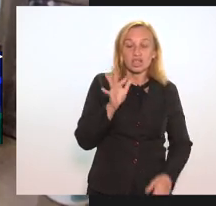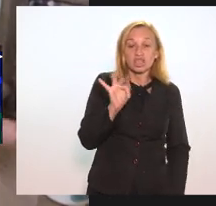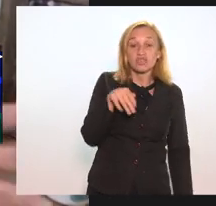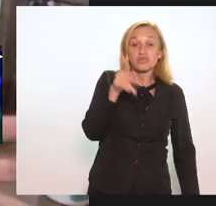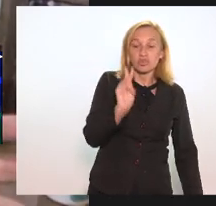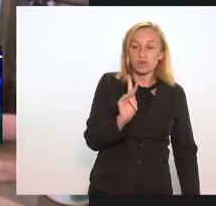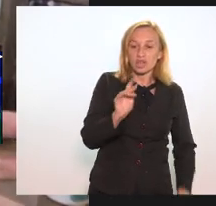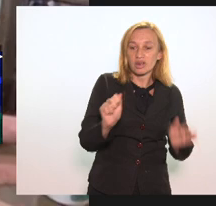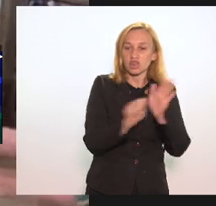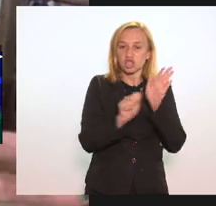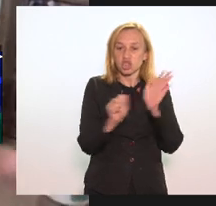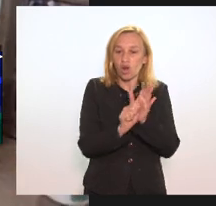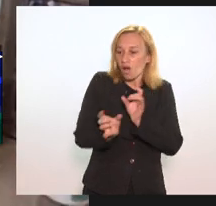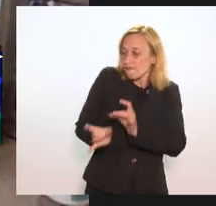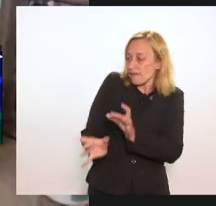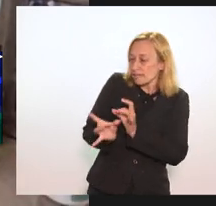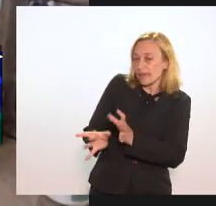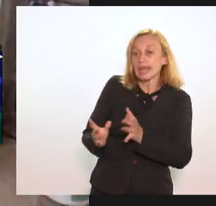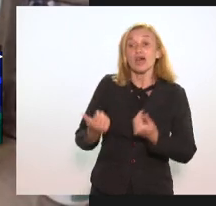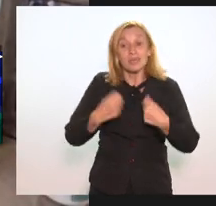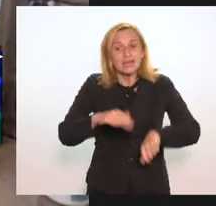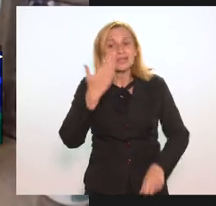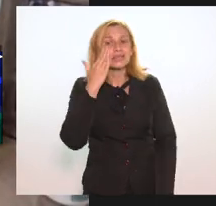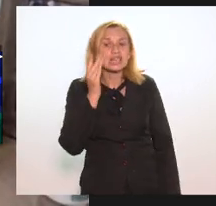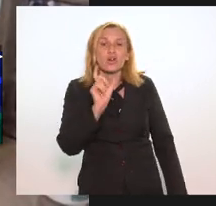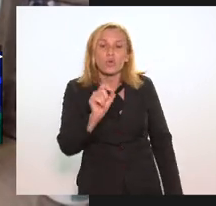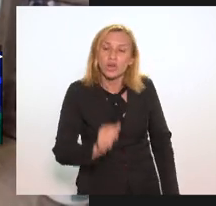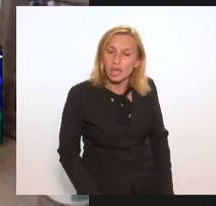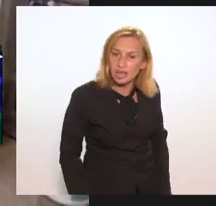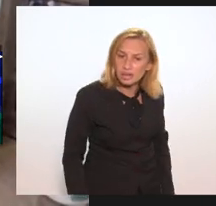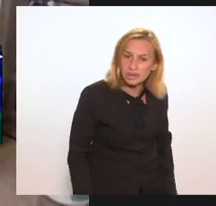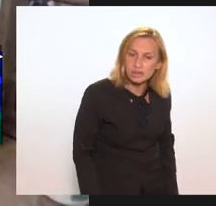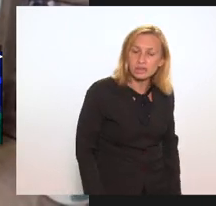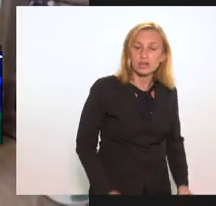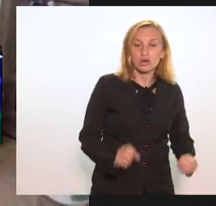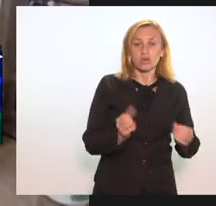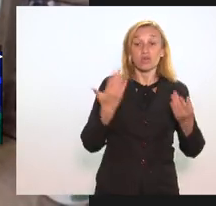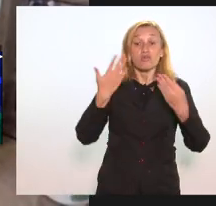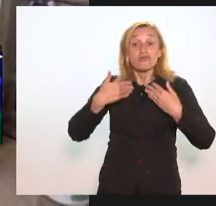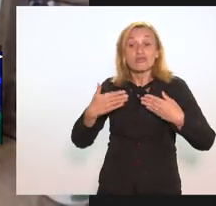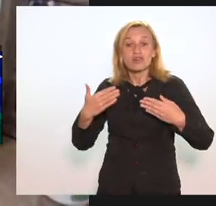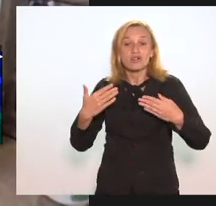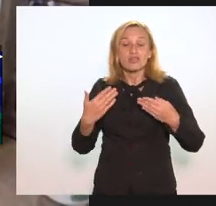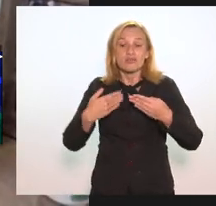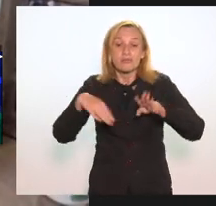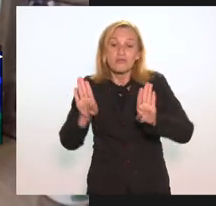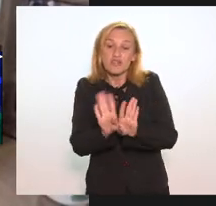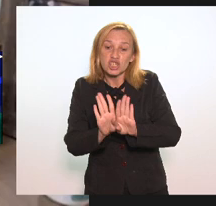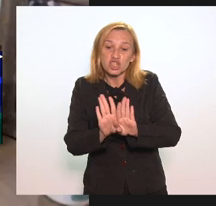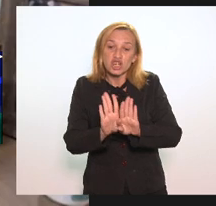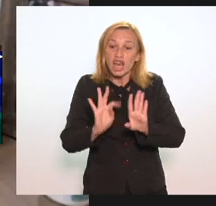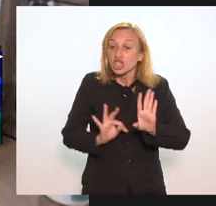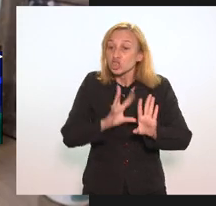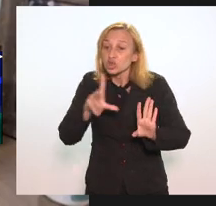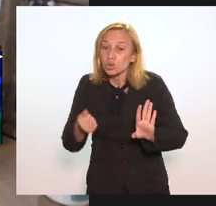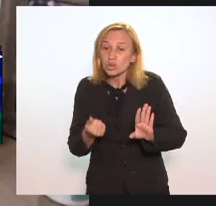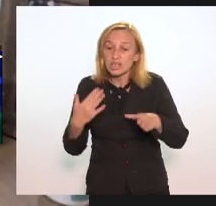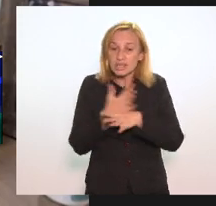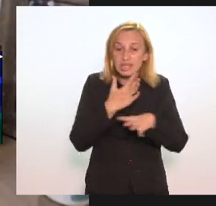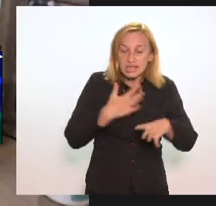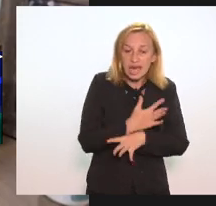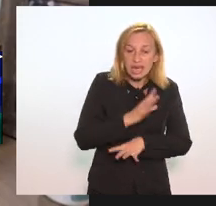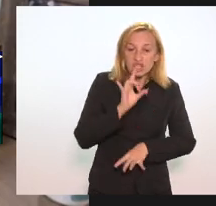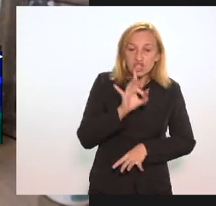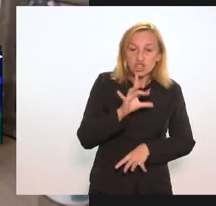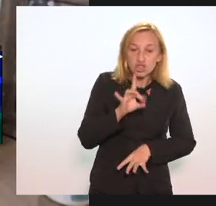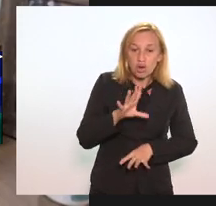a gente precisa entender que o rock Down a gente para tudo de forma radical a